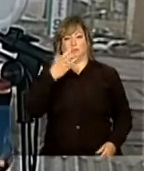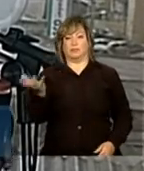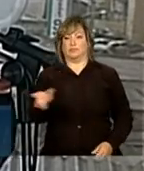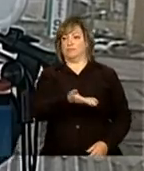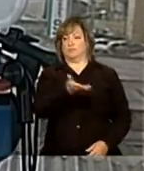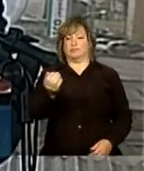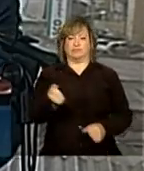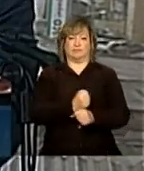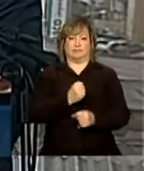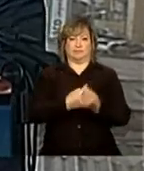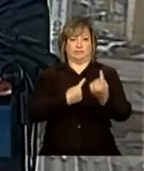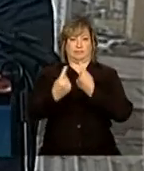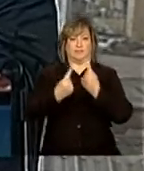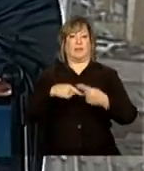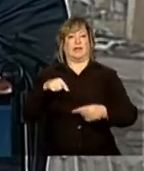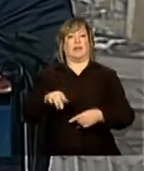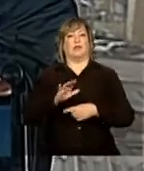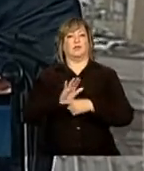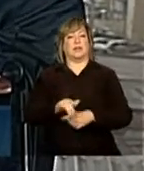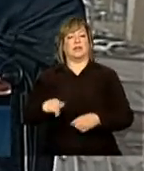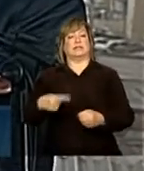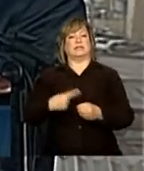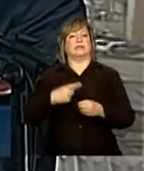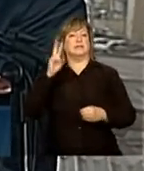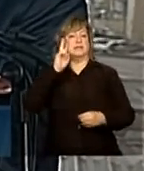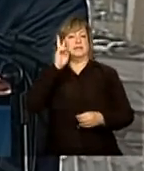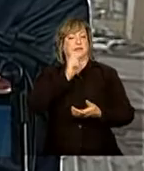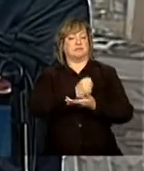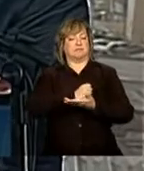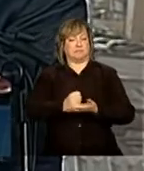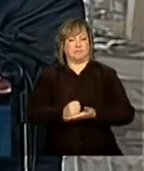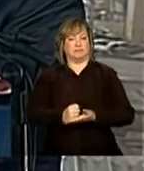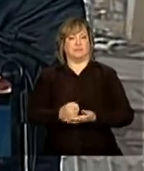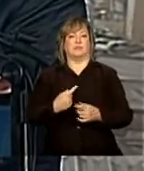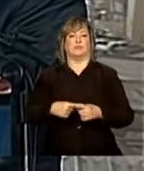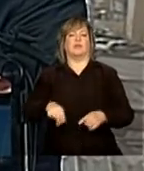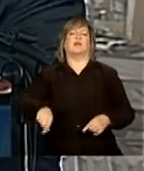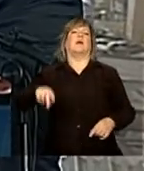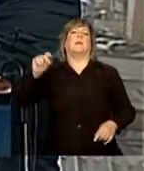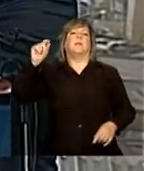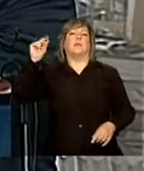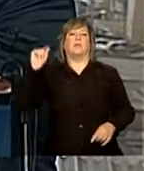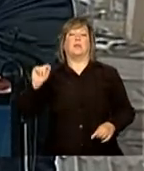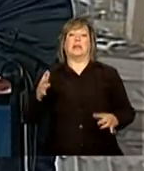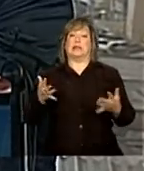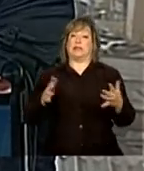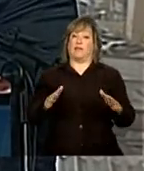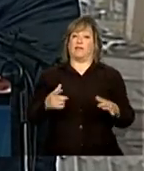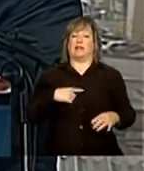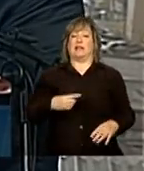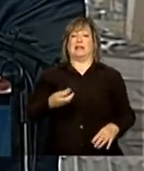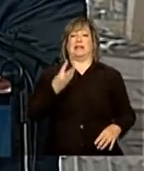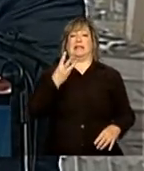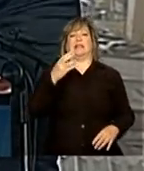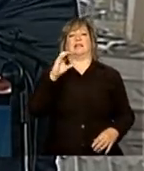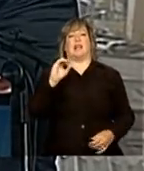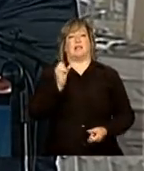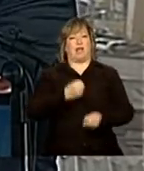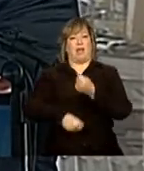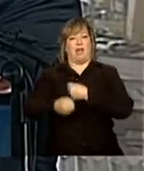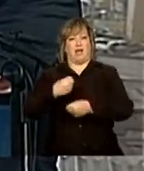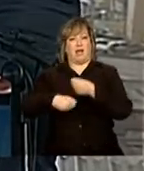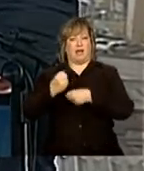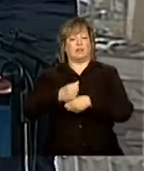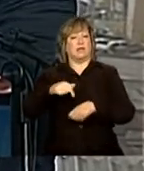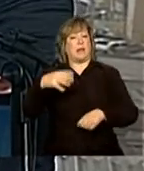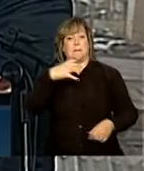dúvida, a história desta cidade, Presidenta. Há muito, talvez há 3 décadas, a Bahia não